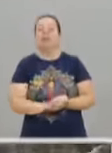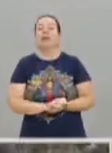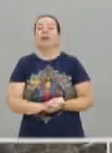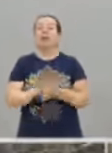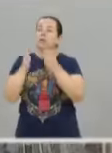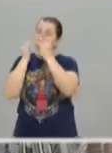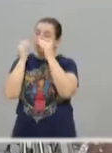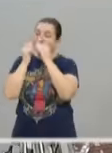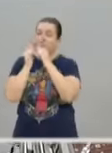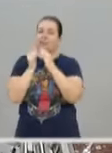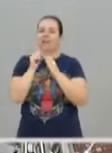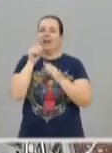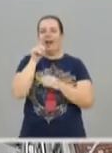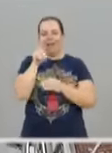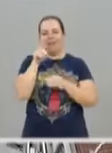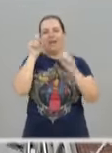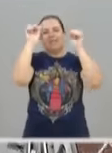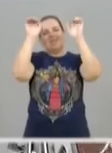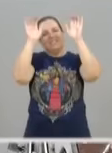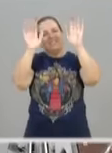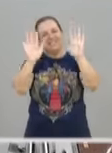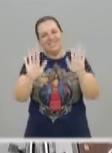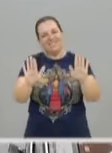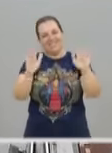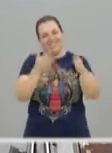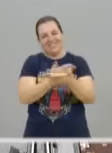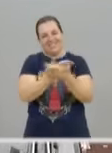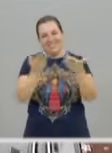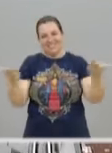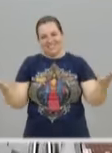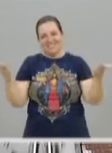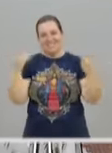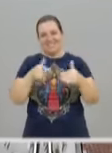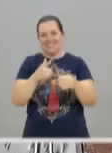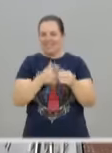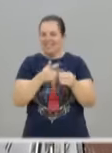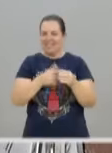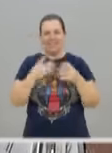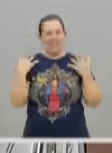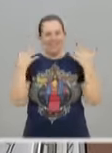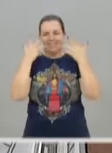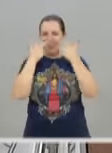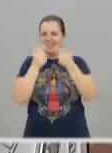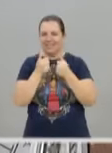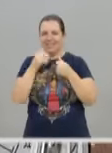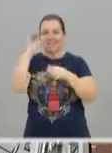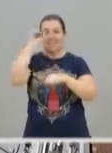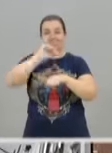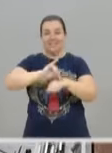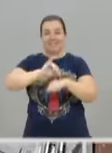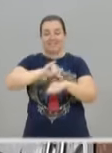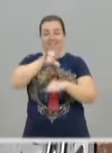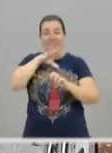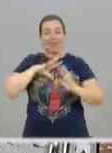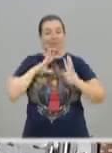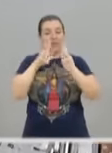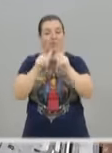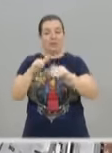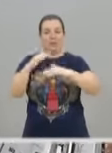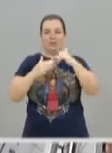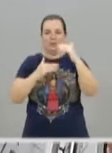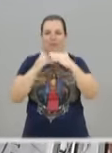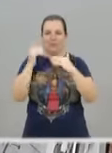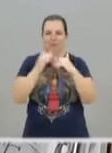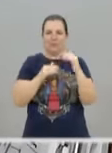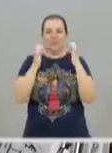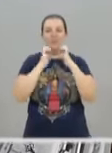esta cidade onde temos a arquidiocese onde a sede de toda a obra evangelizar quem está